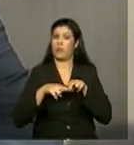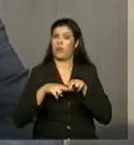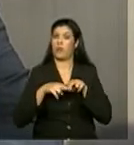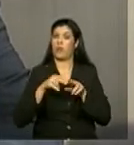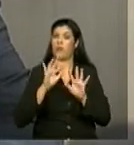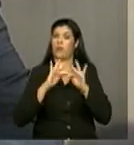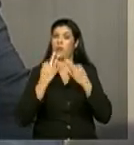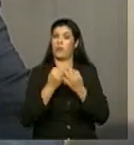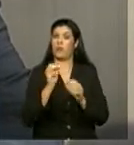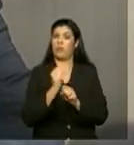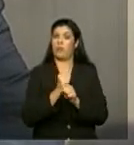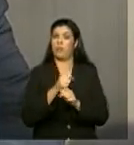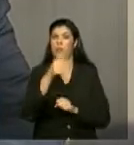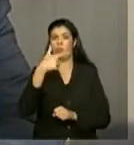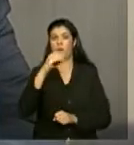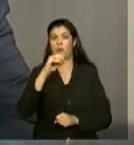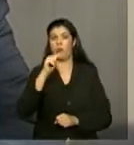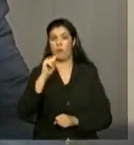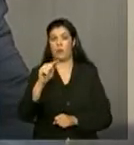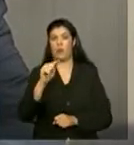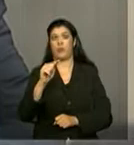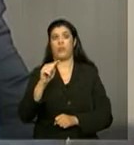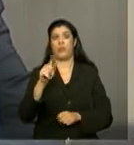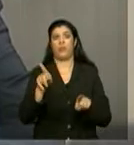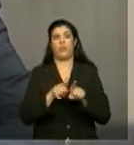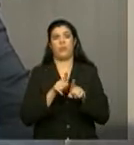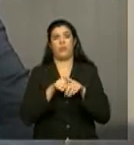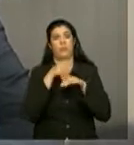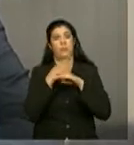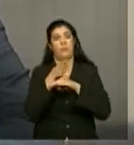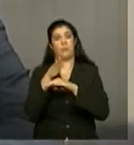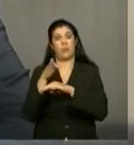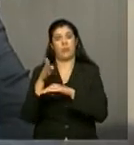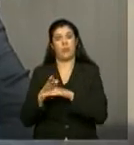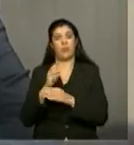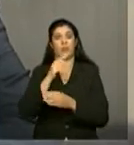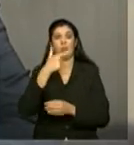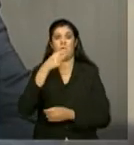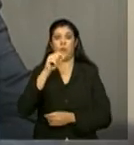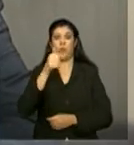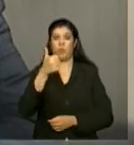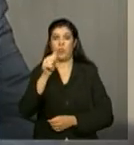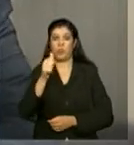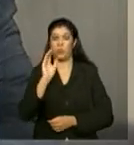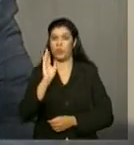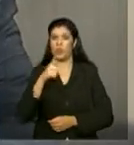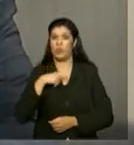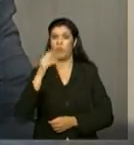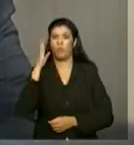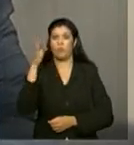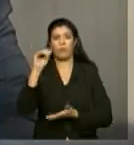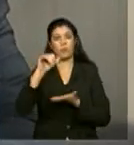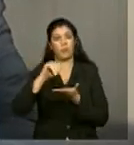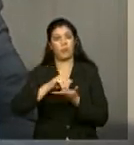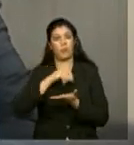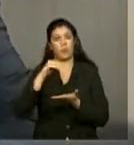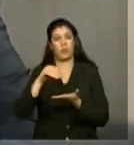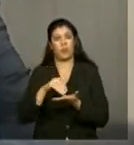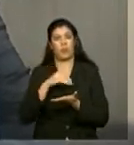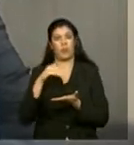2007 depois é com a participação de 2011 quando fomos à secretaria